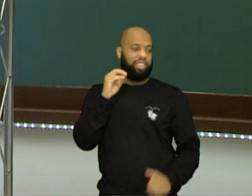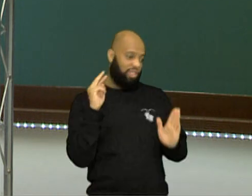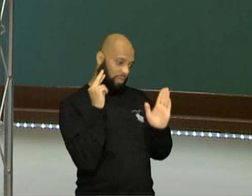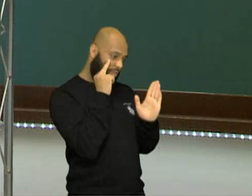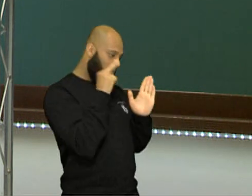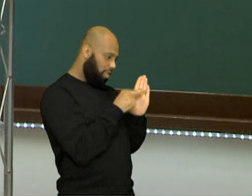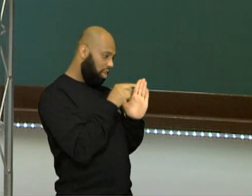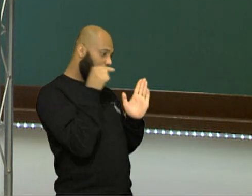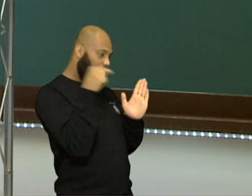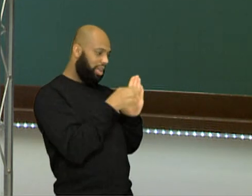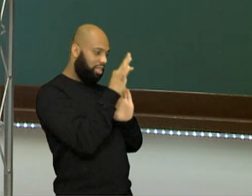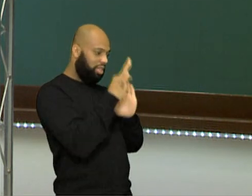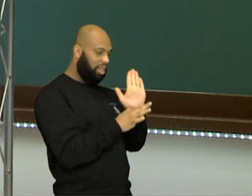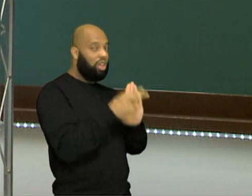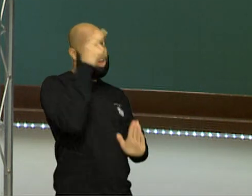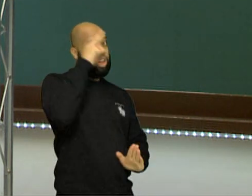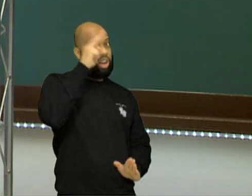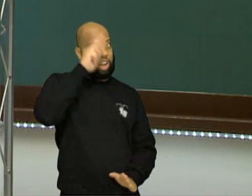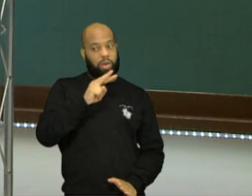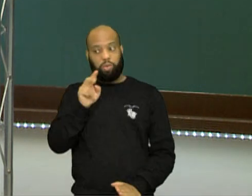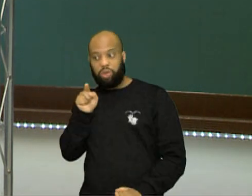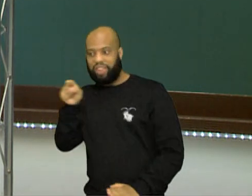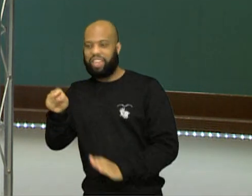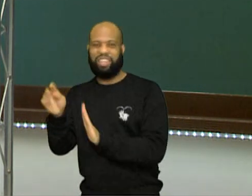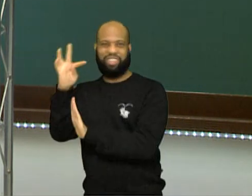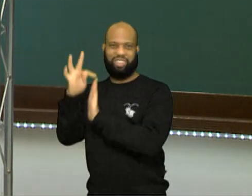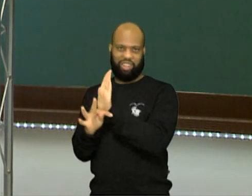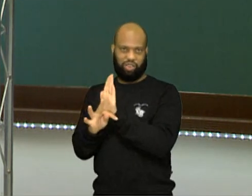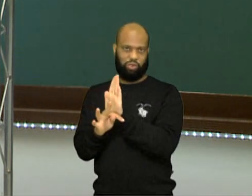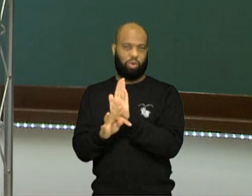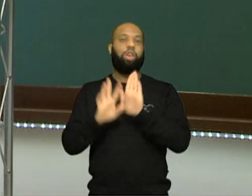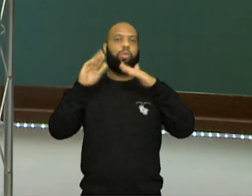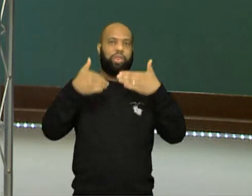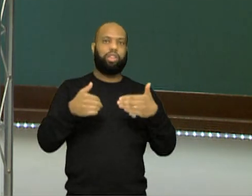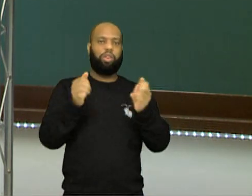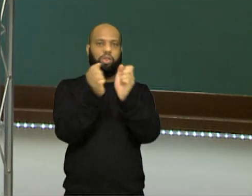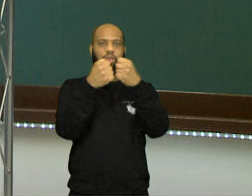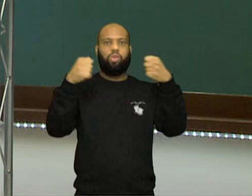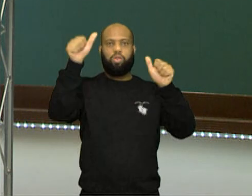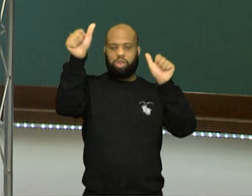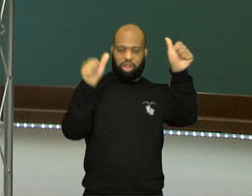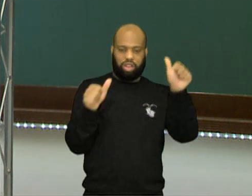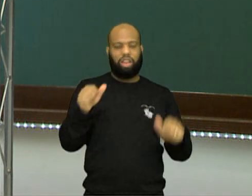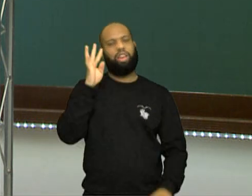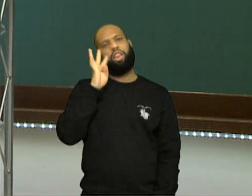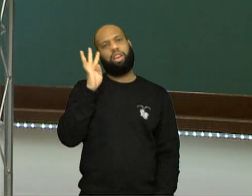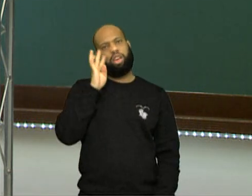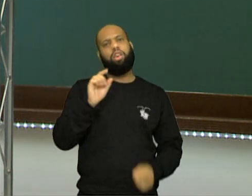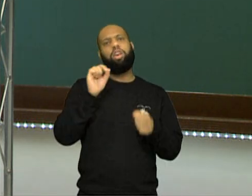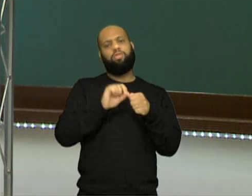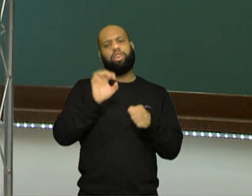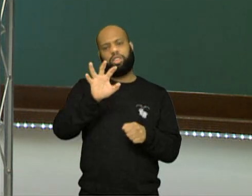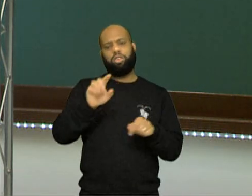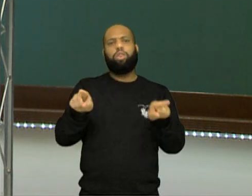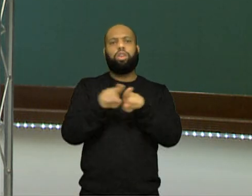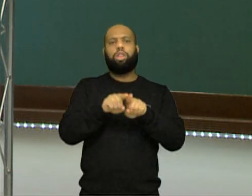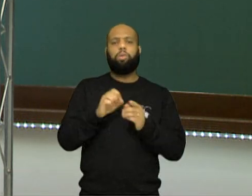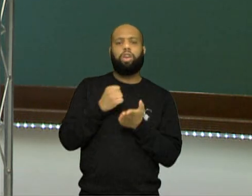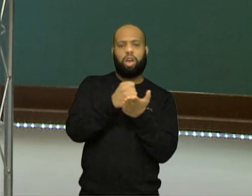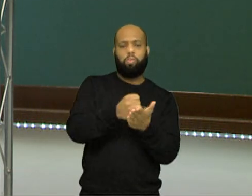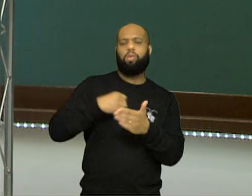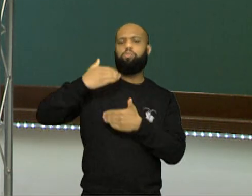original. Isso é intertextualidade. Um cartaz legal, ele faz, ele tem intertextualidade, ele auxilia